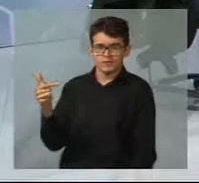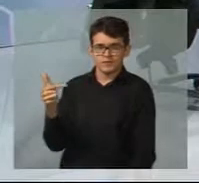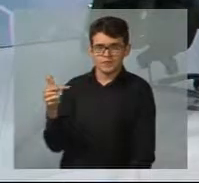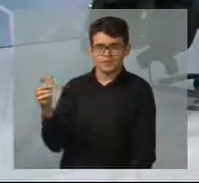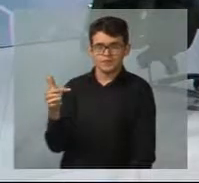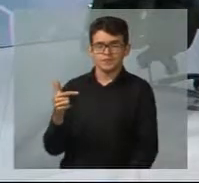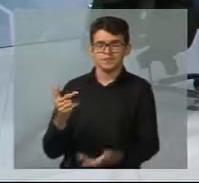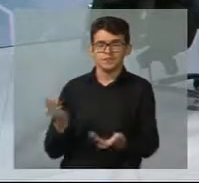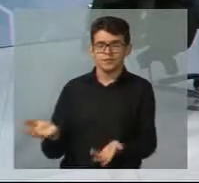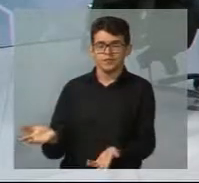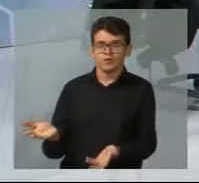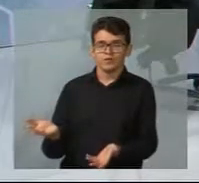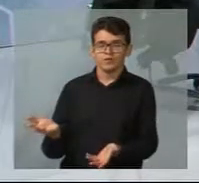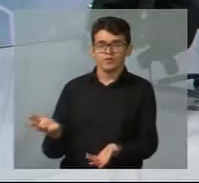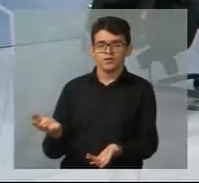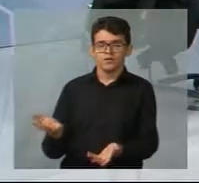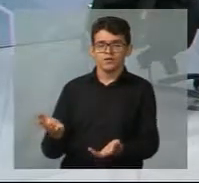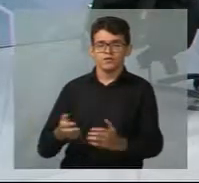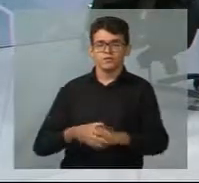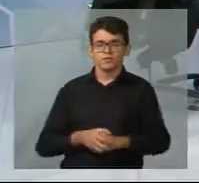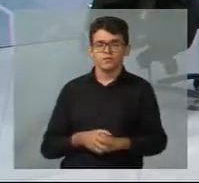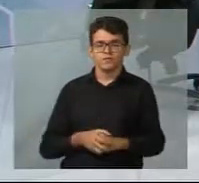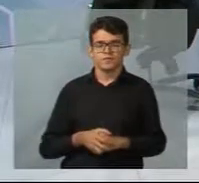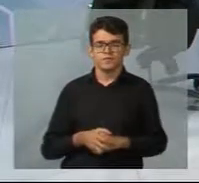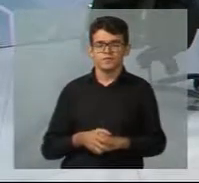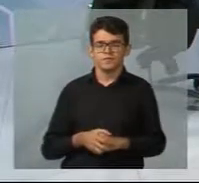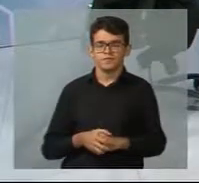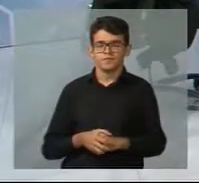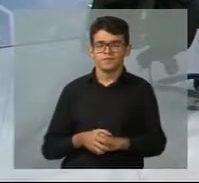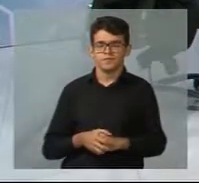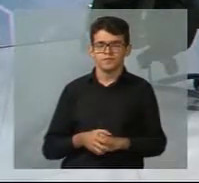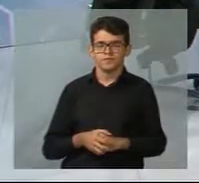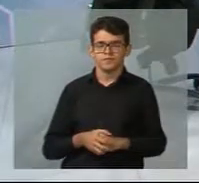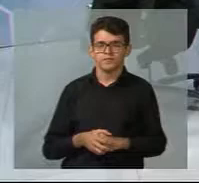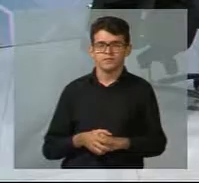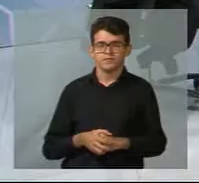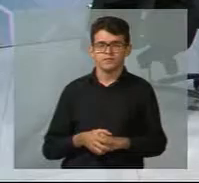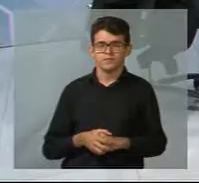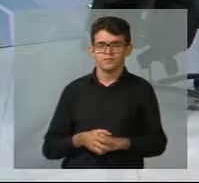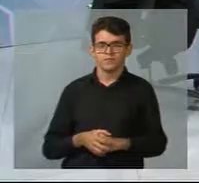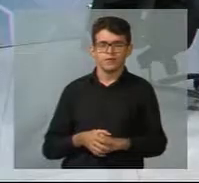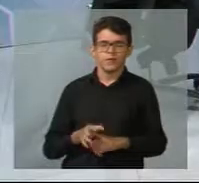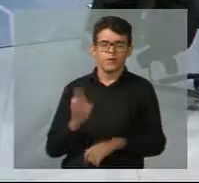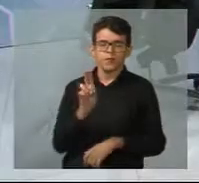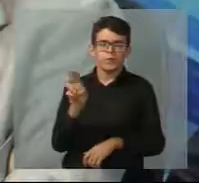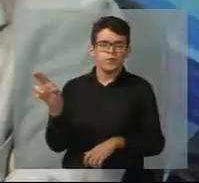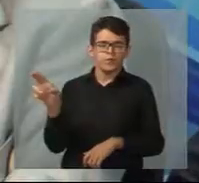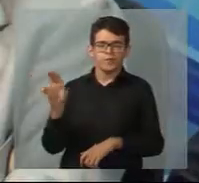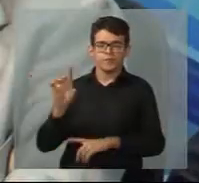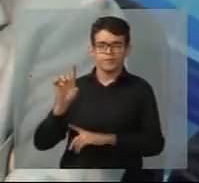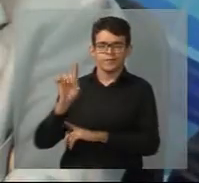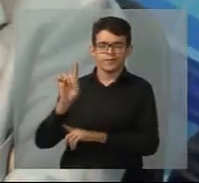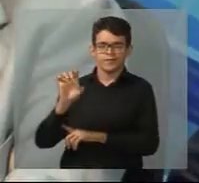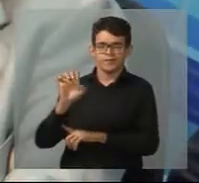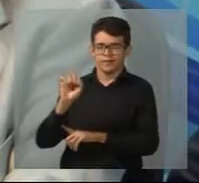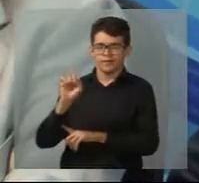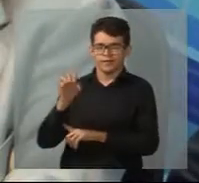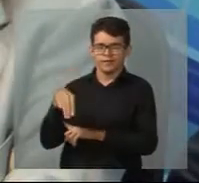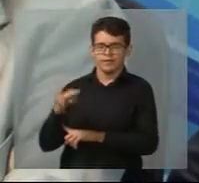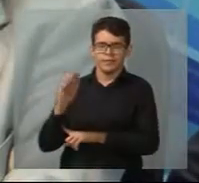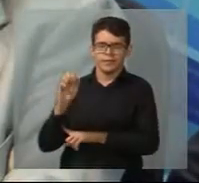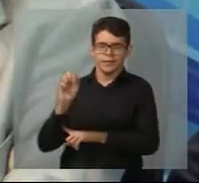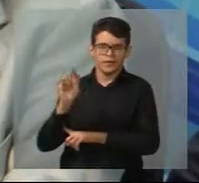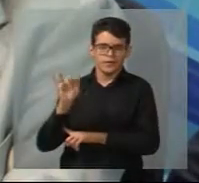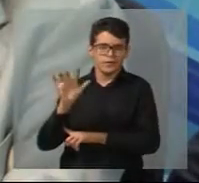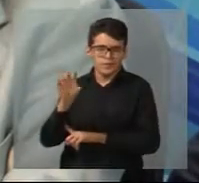São juízes. Como entre os militares, um general é soldado, né? Um general não deixa de ser soldado. Então, 3 juízes experientes